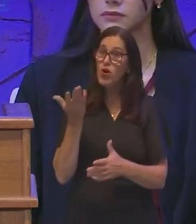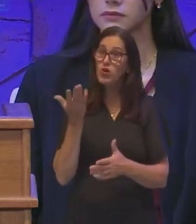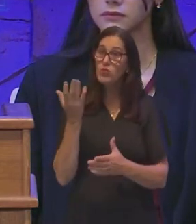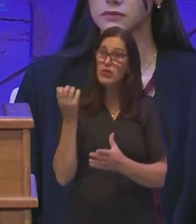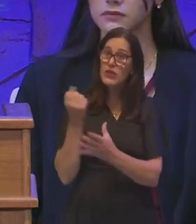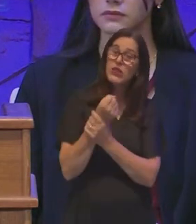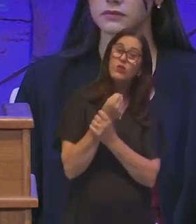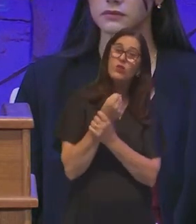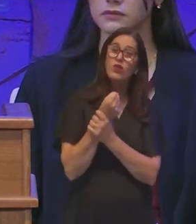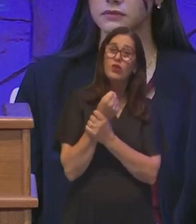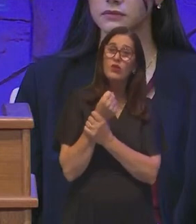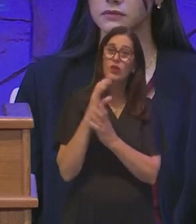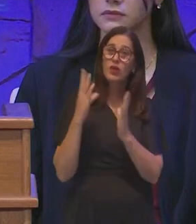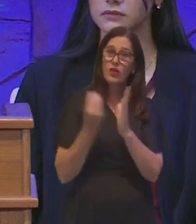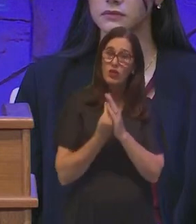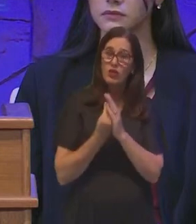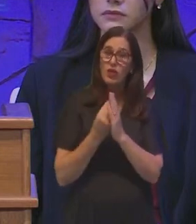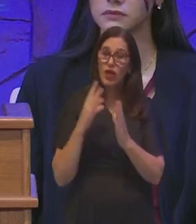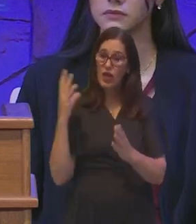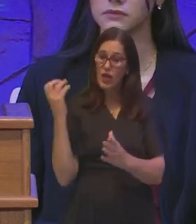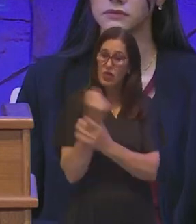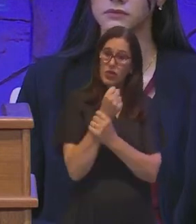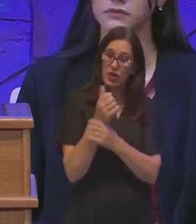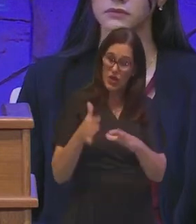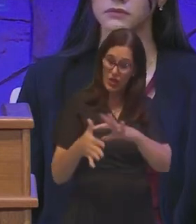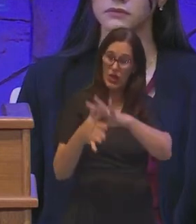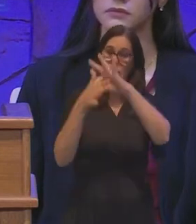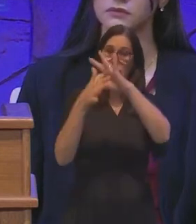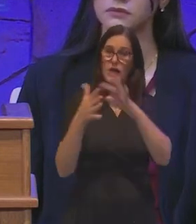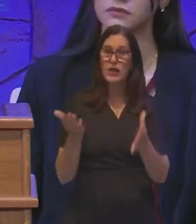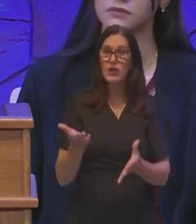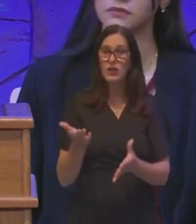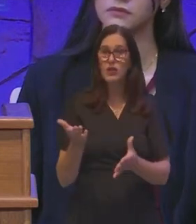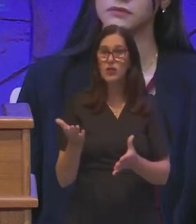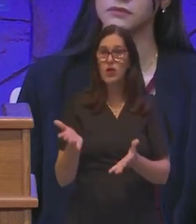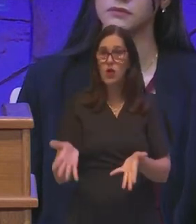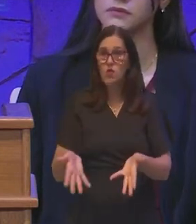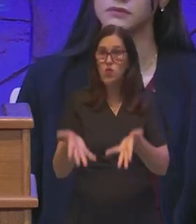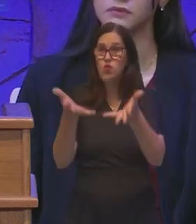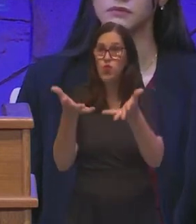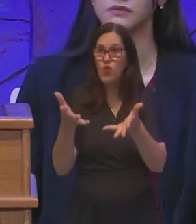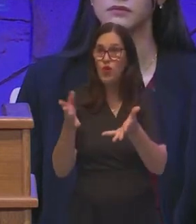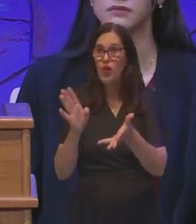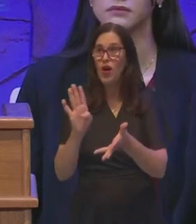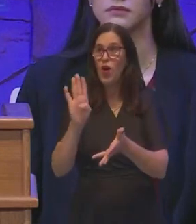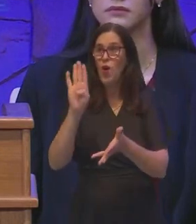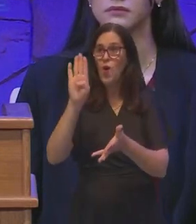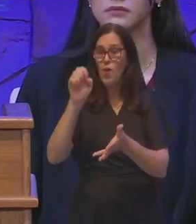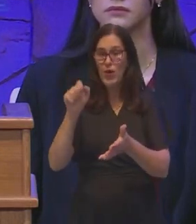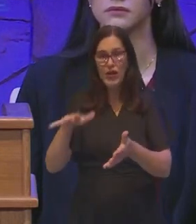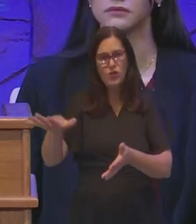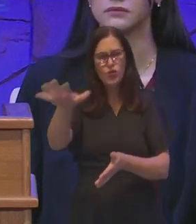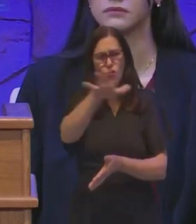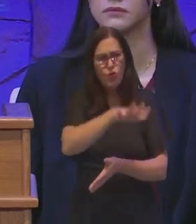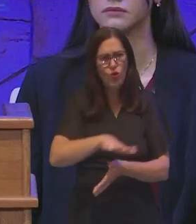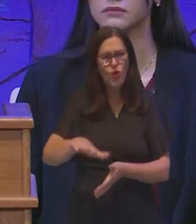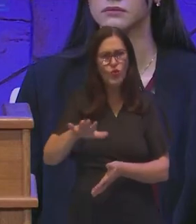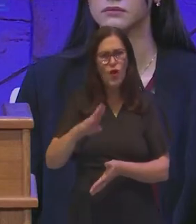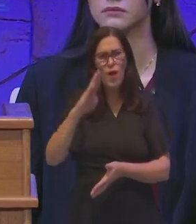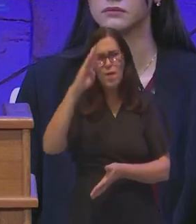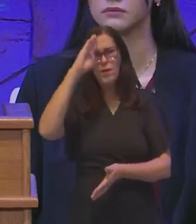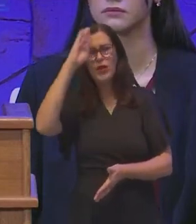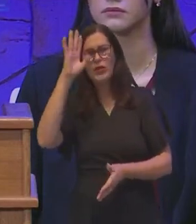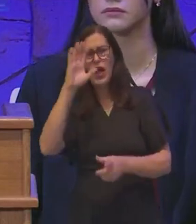segurança da igreja, para a segurança da liderança, para promover o bem-estar comum, priorizar